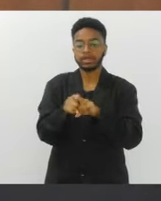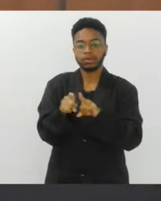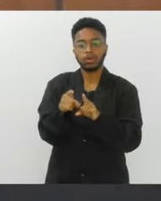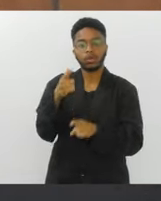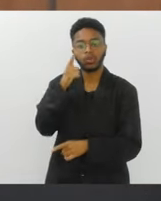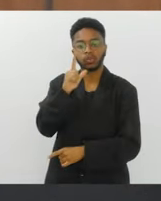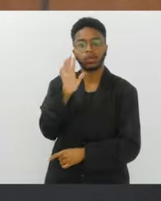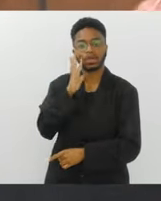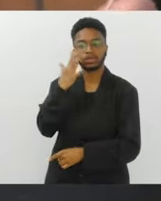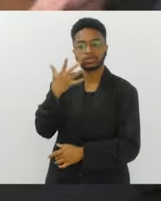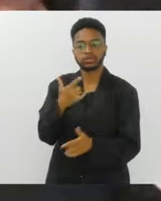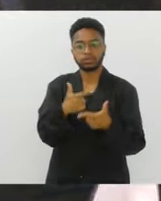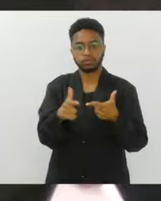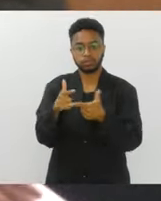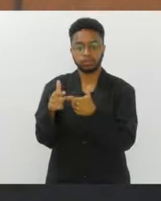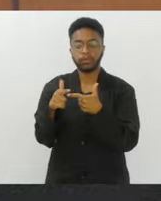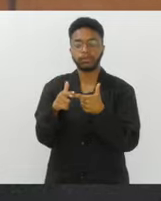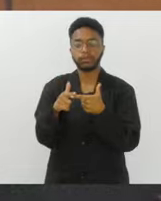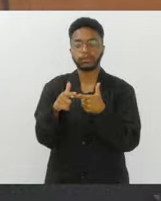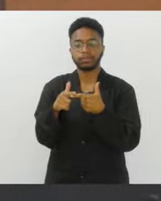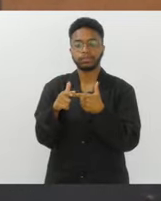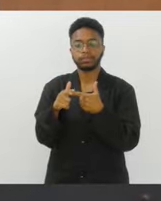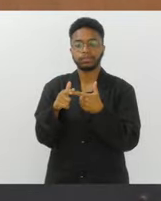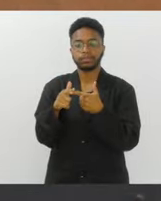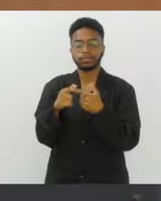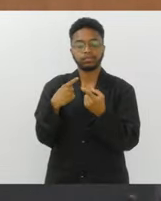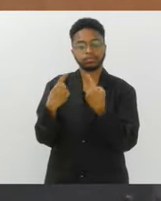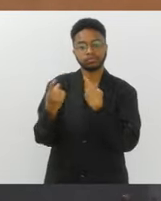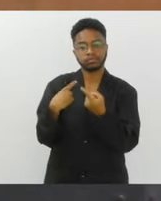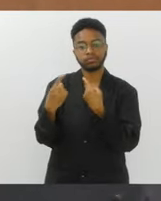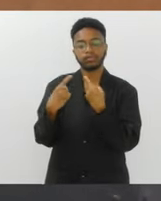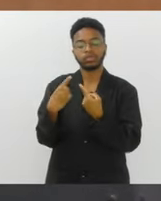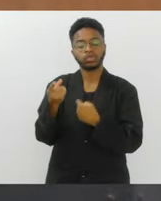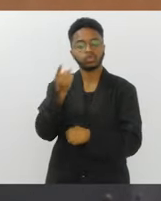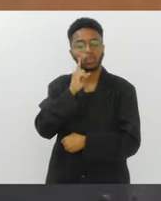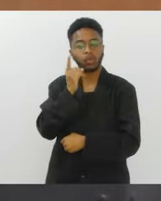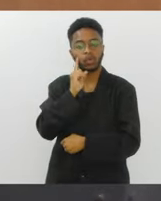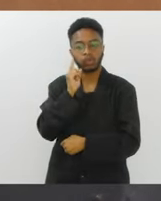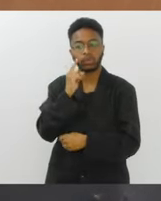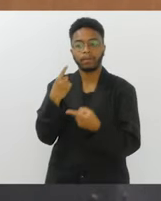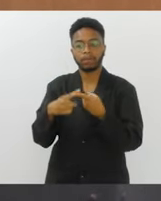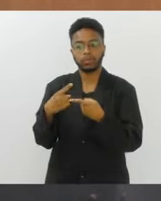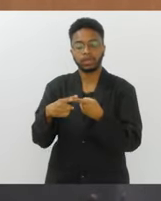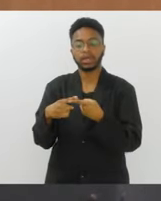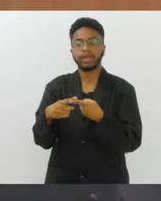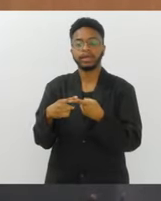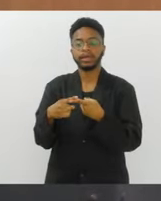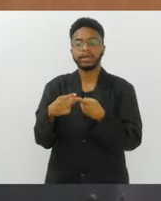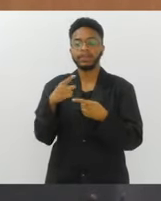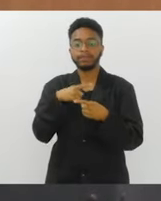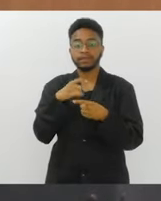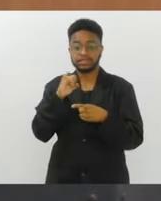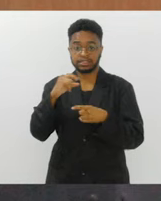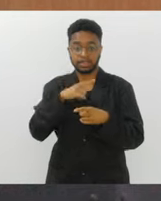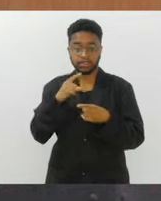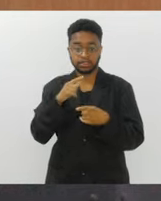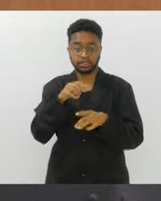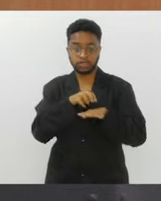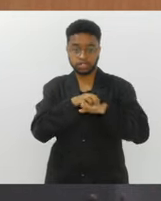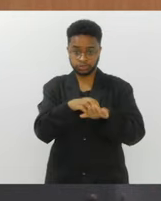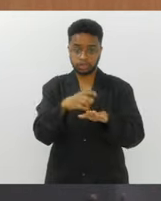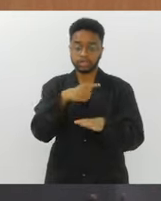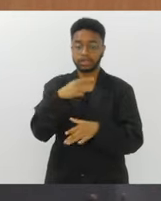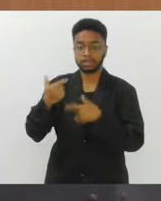só a realidade de deslocamento pendular diário, porque onde chega transporte, chega a oportunidade de emprego. Então, é